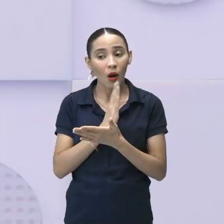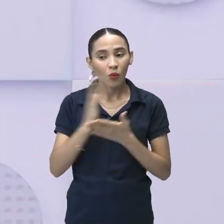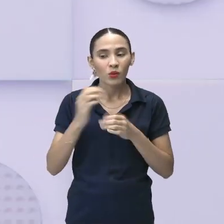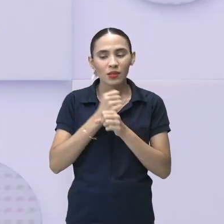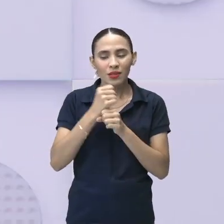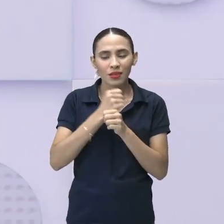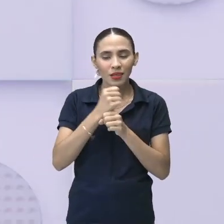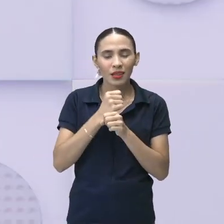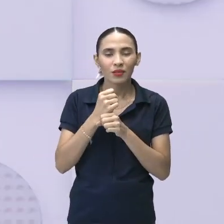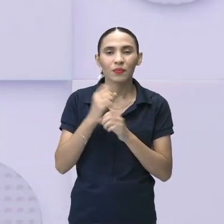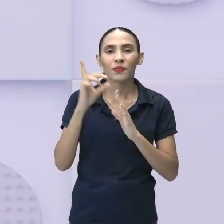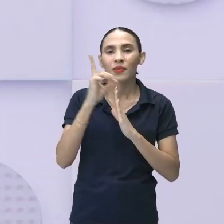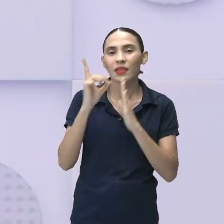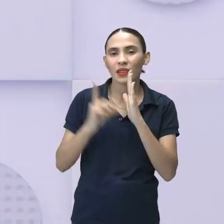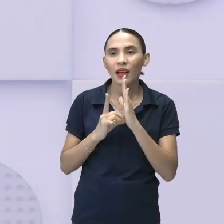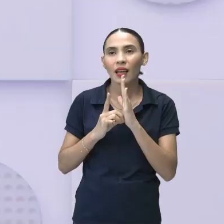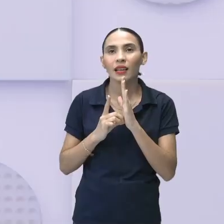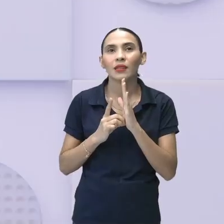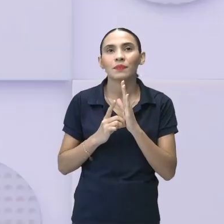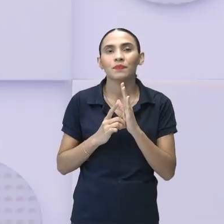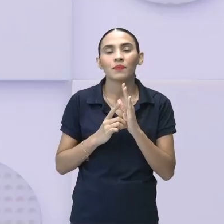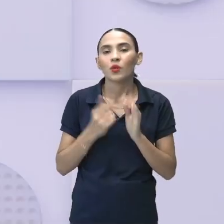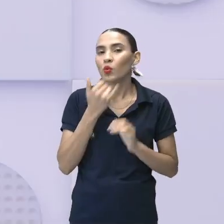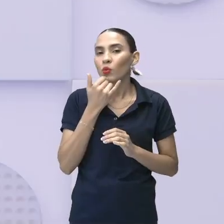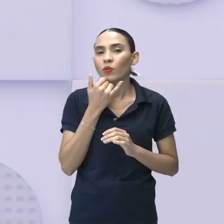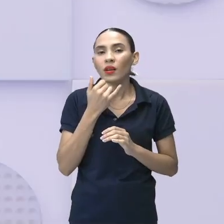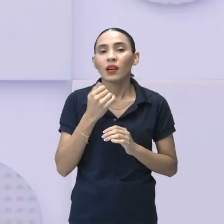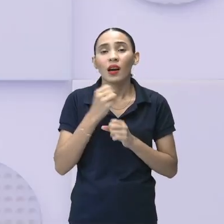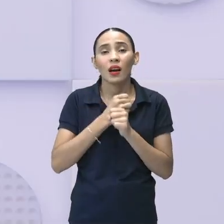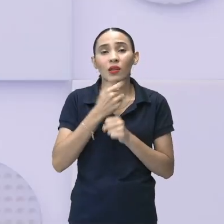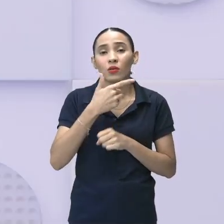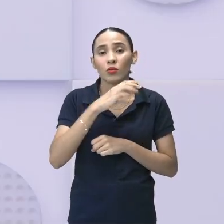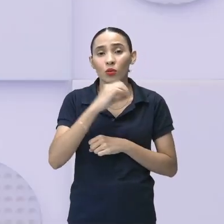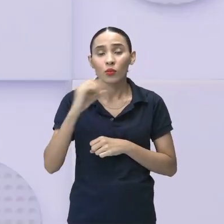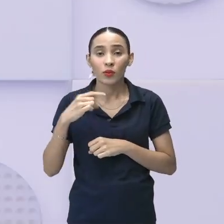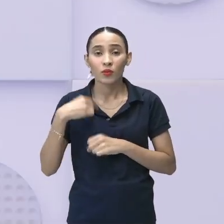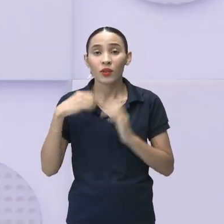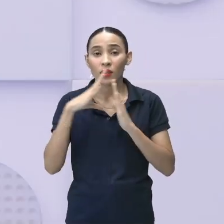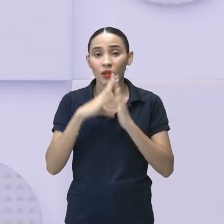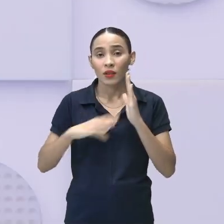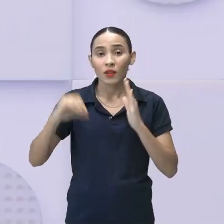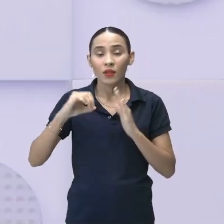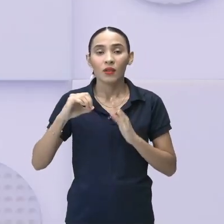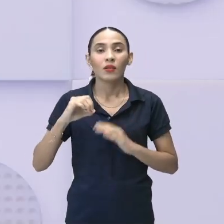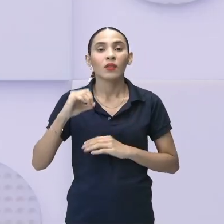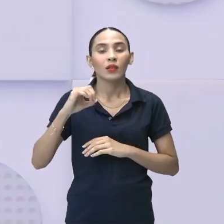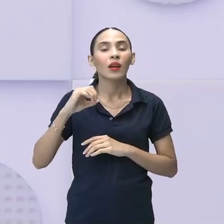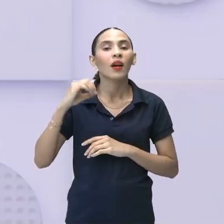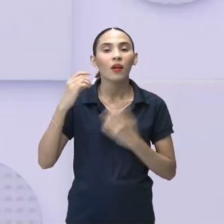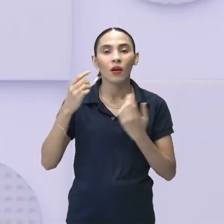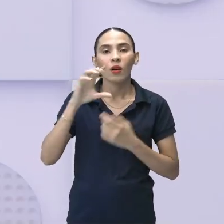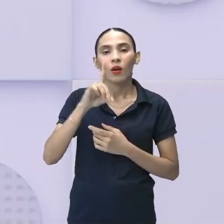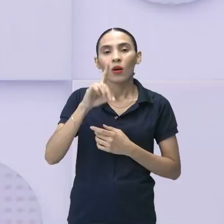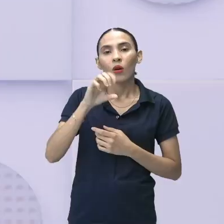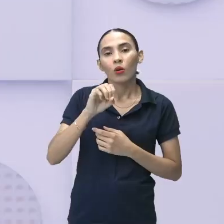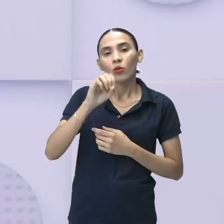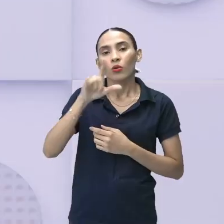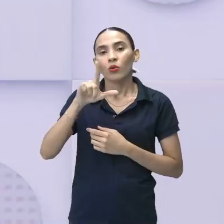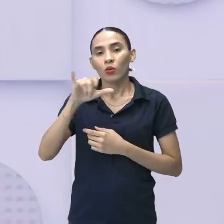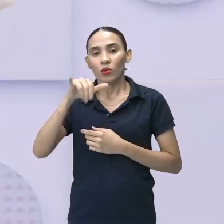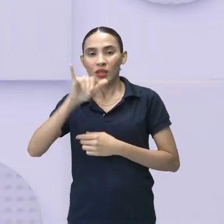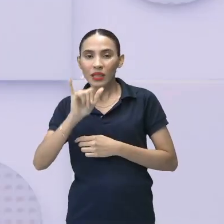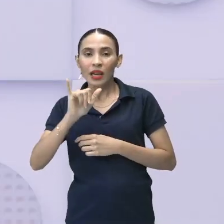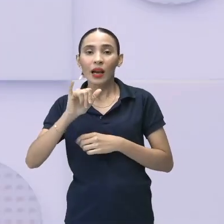animal clonado na atualidade. E depois foi se discutindo a possibilidade de clonagem humana. Temos